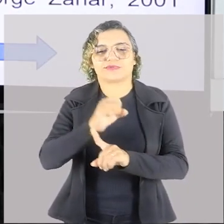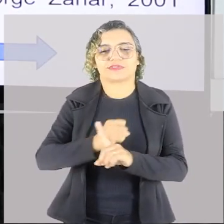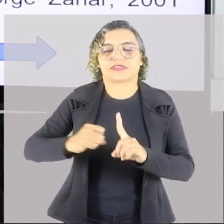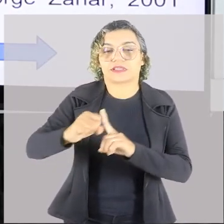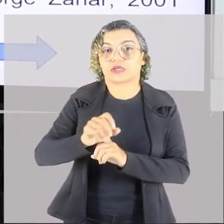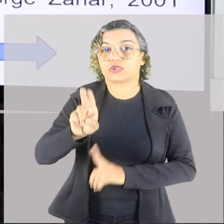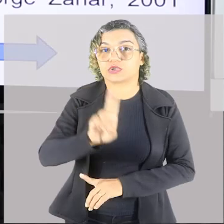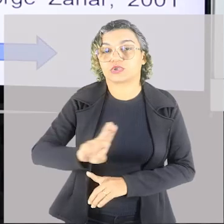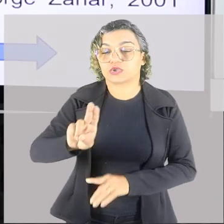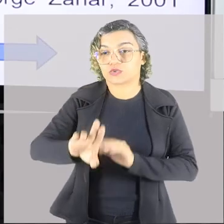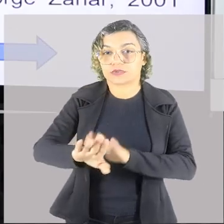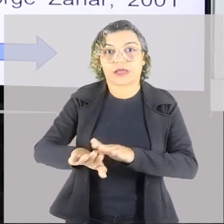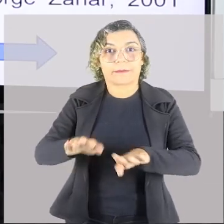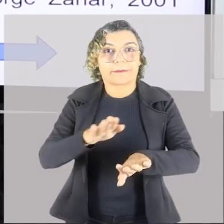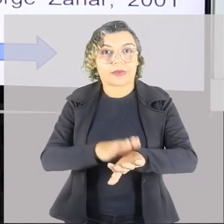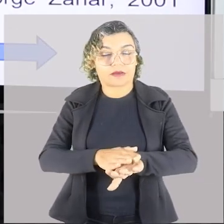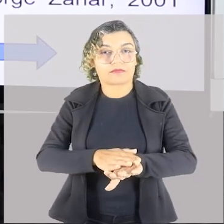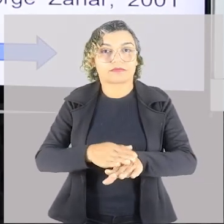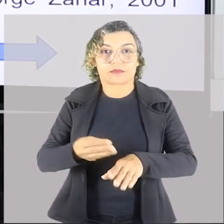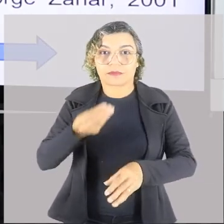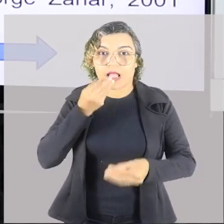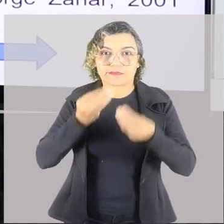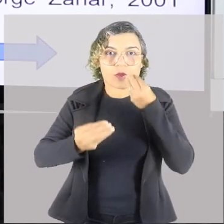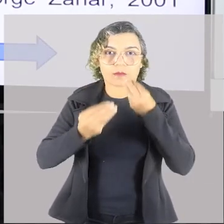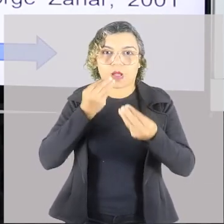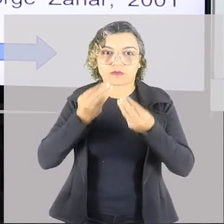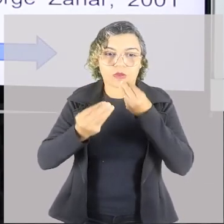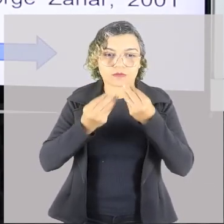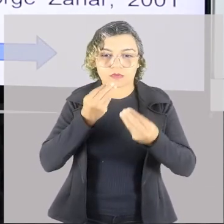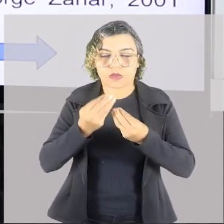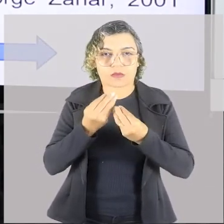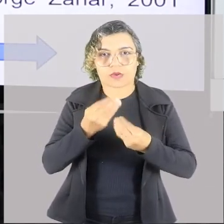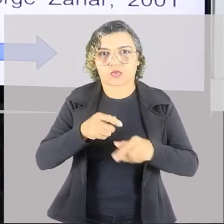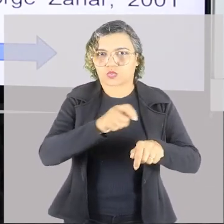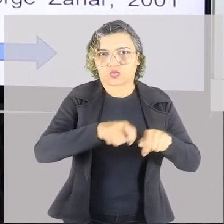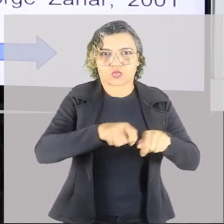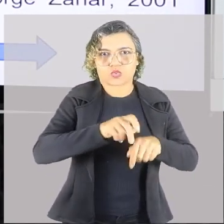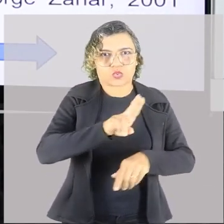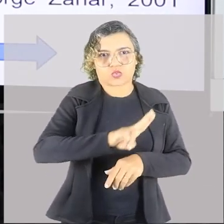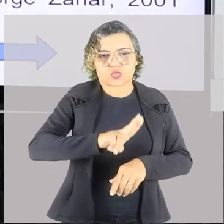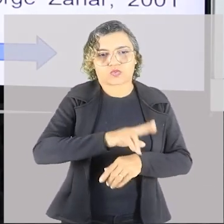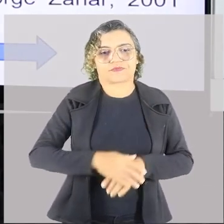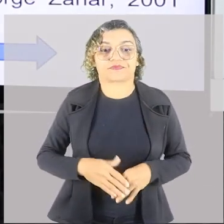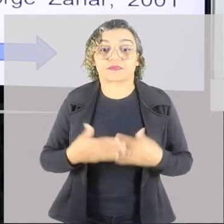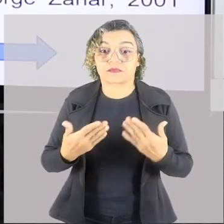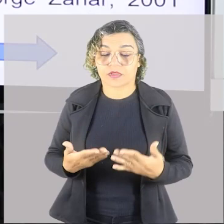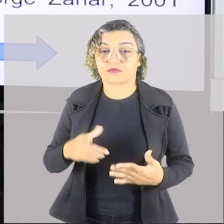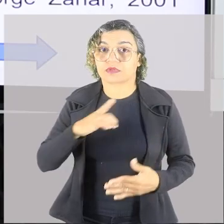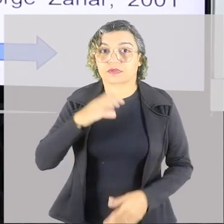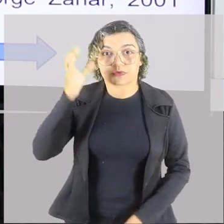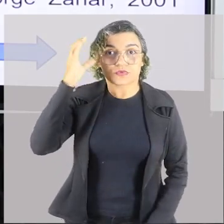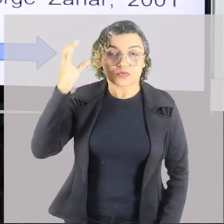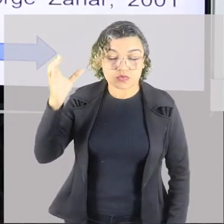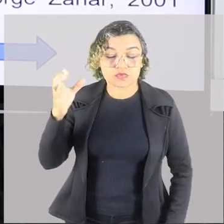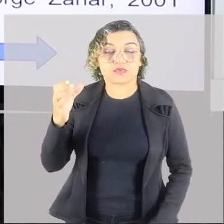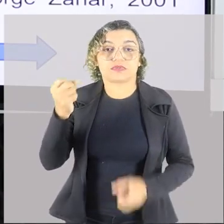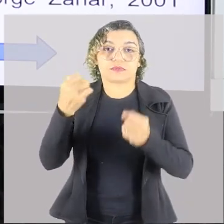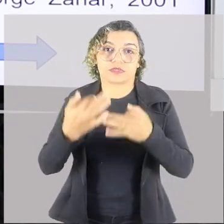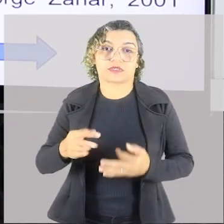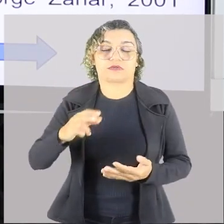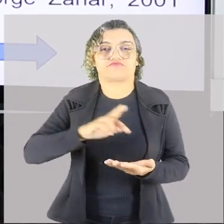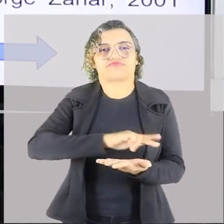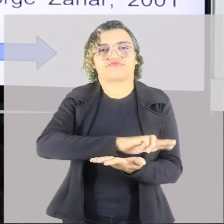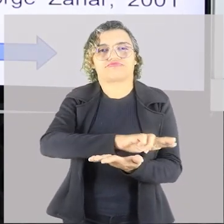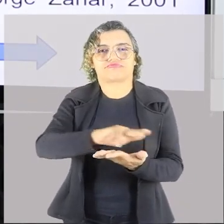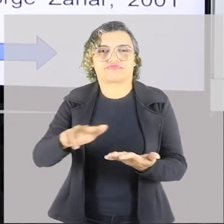mão para se alimentar, sem talher, sem nada. Então você tem um texto aí do Laraia, sobre cultura, né? Falando dessa diversidade